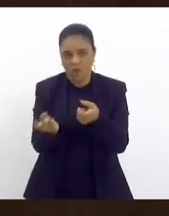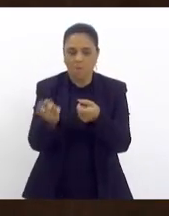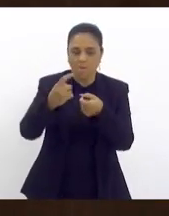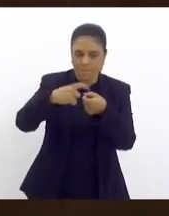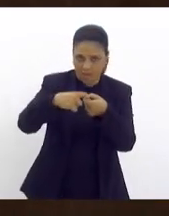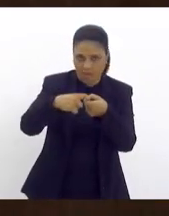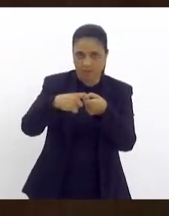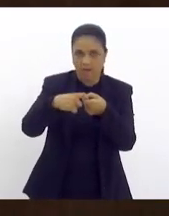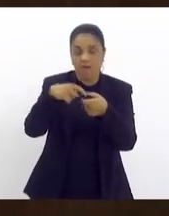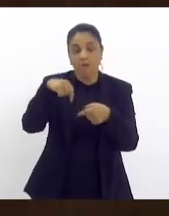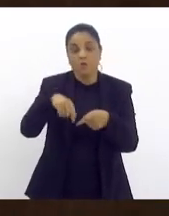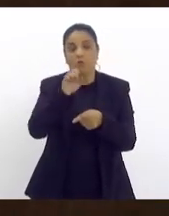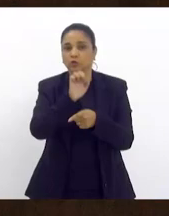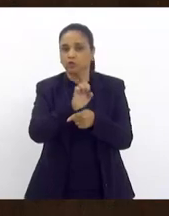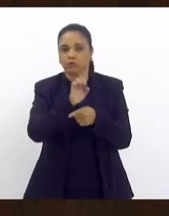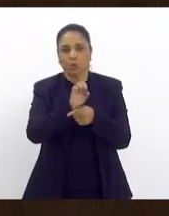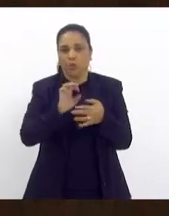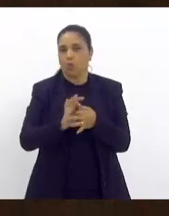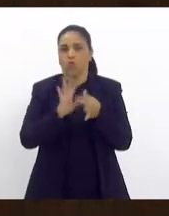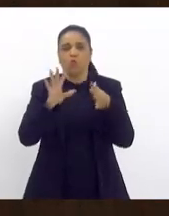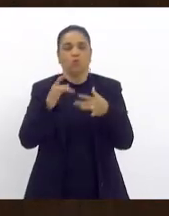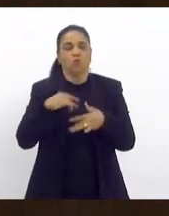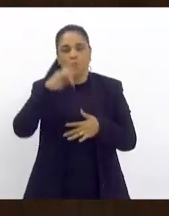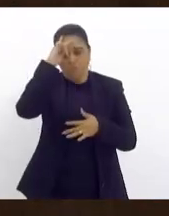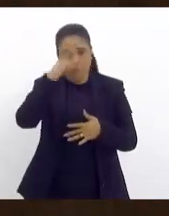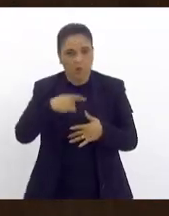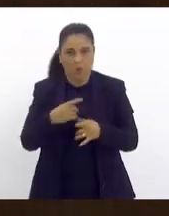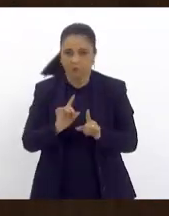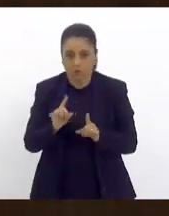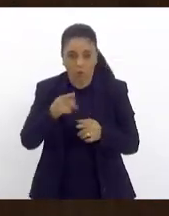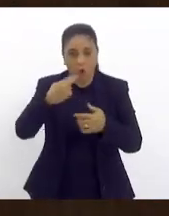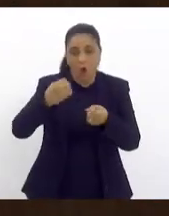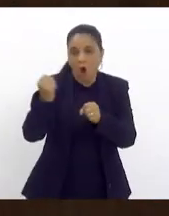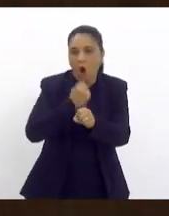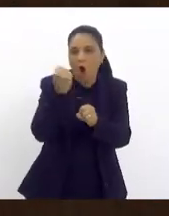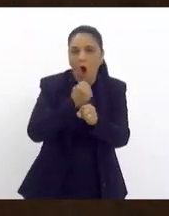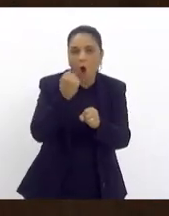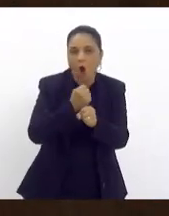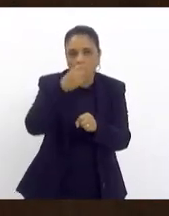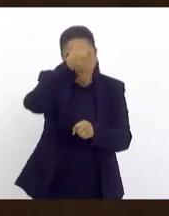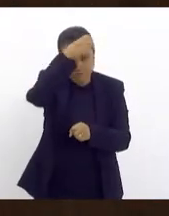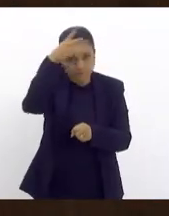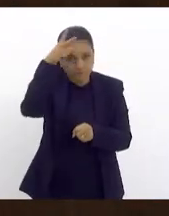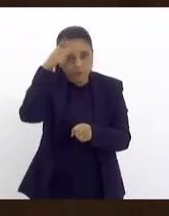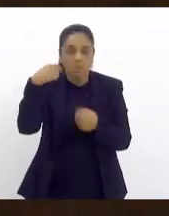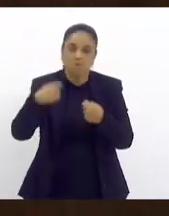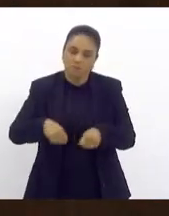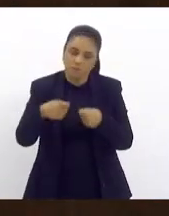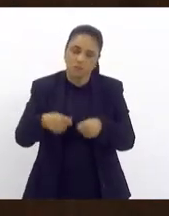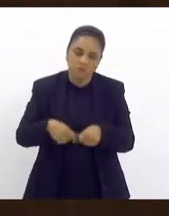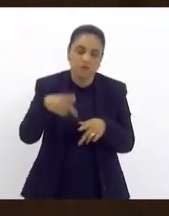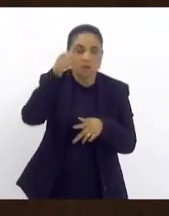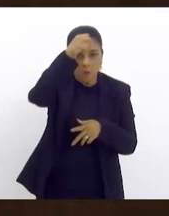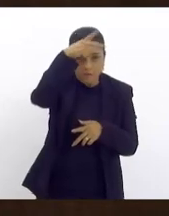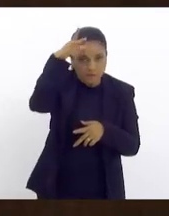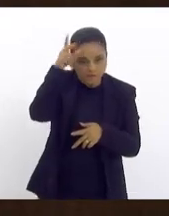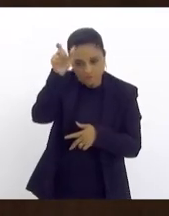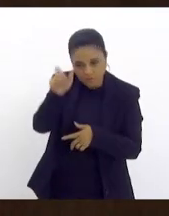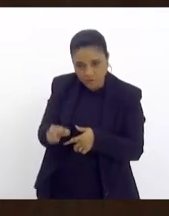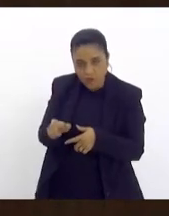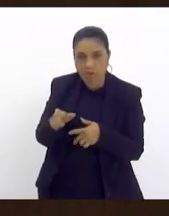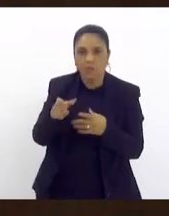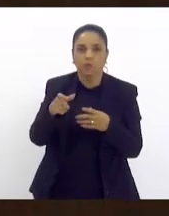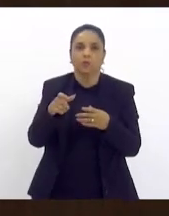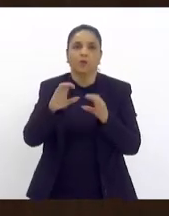tem autoridade a fazer obra em qualquer município sem aqui essência do prefeito da câmara etc etc